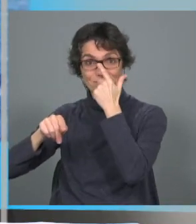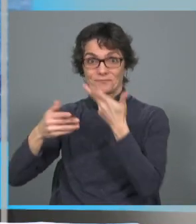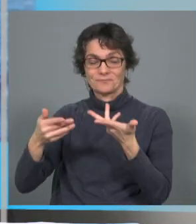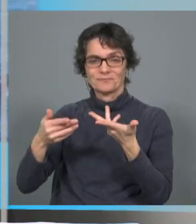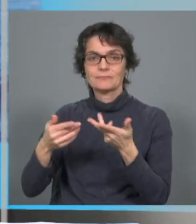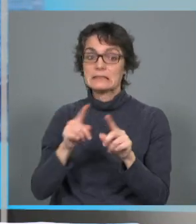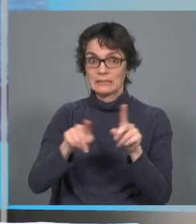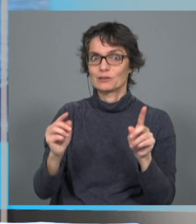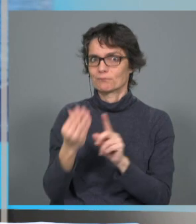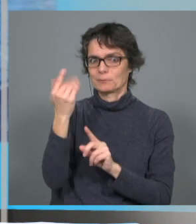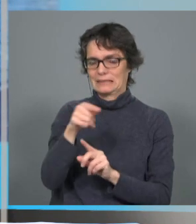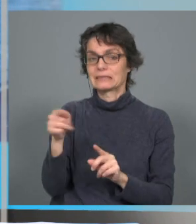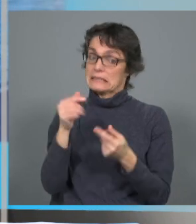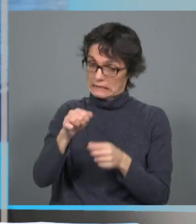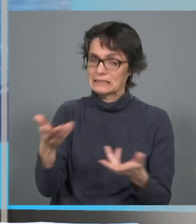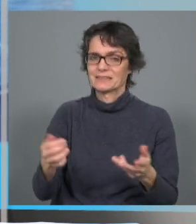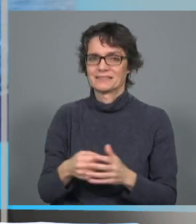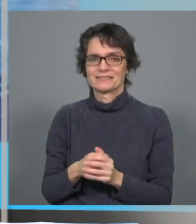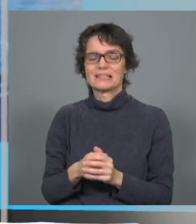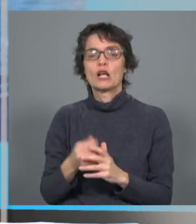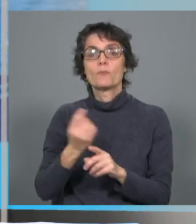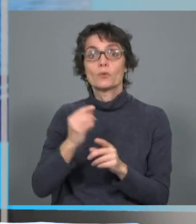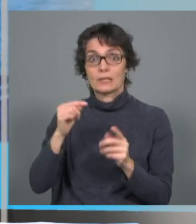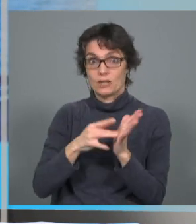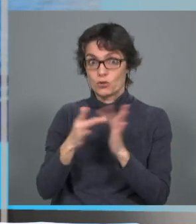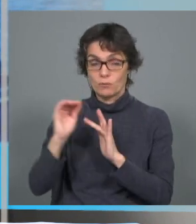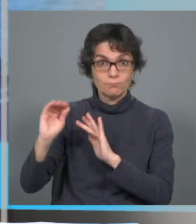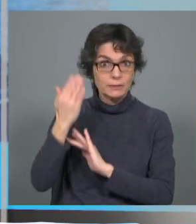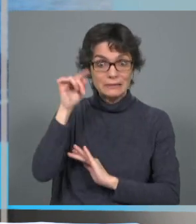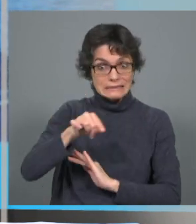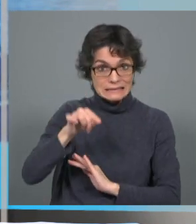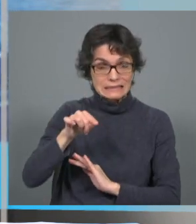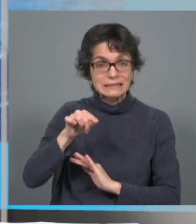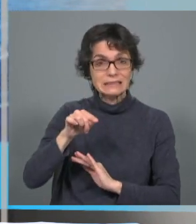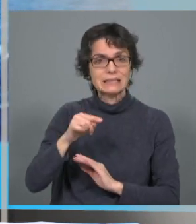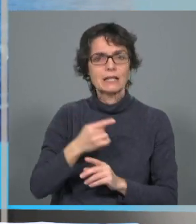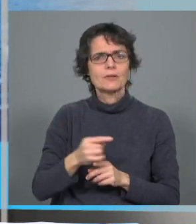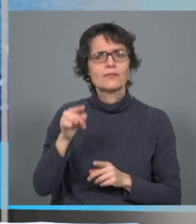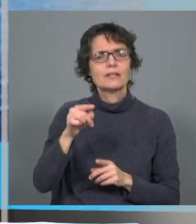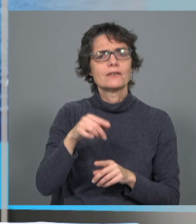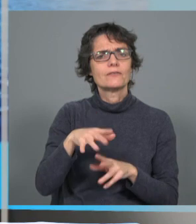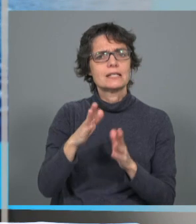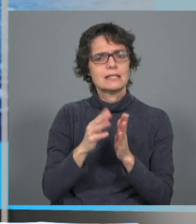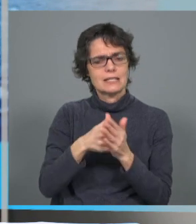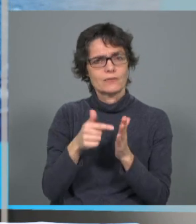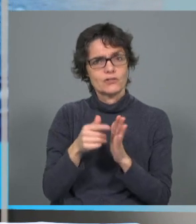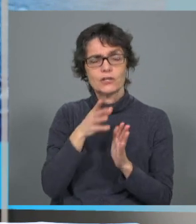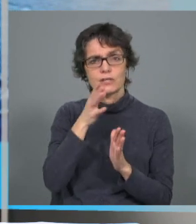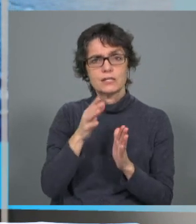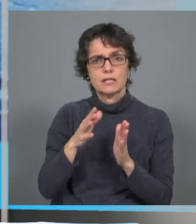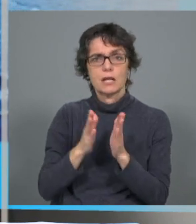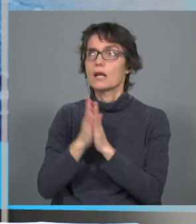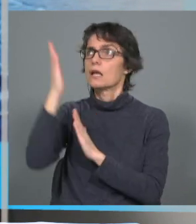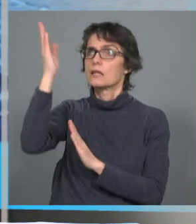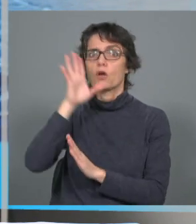enfim, é fantástico que Jesus, pela primeira vez no Evangelho de São João, diz que Deus é seu pai, não é? Porque